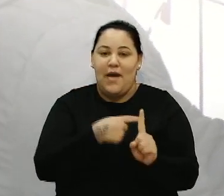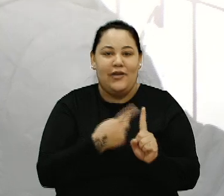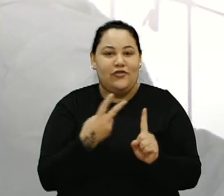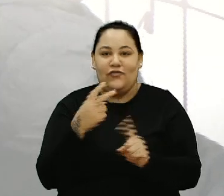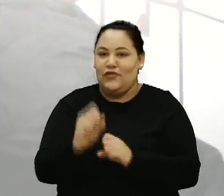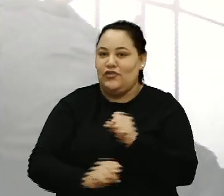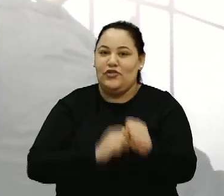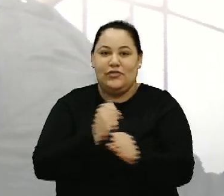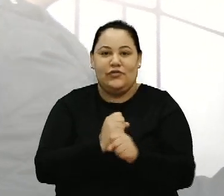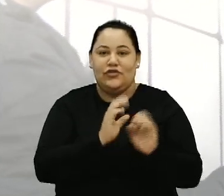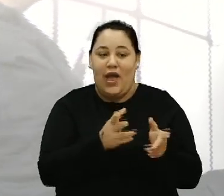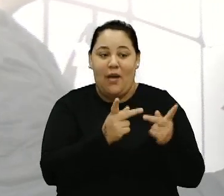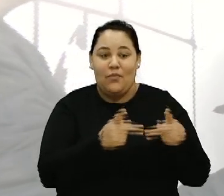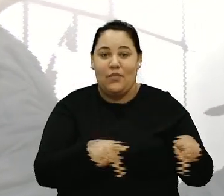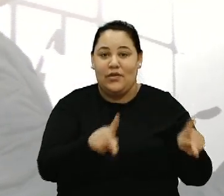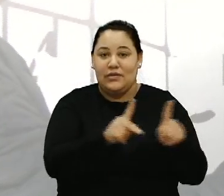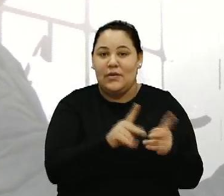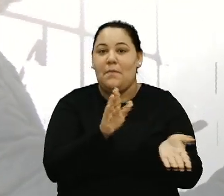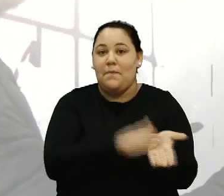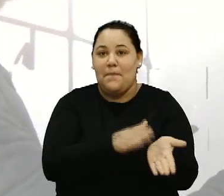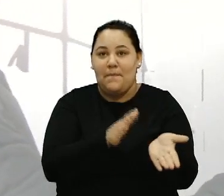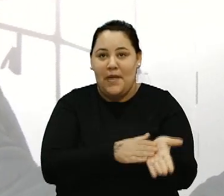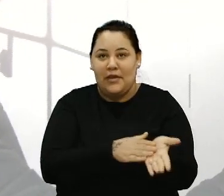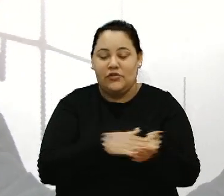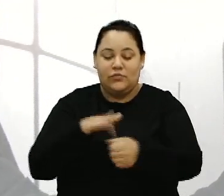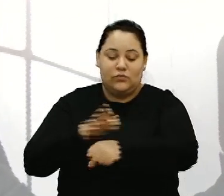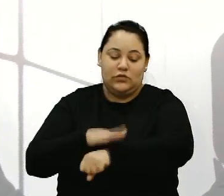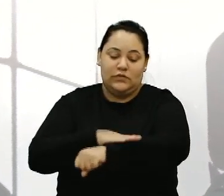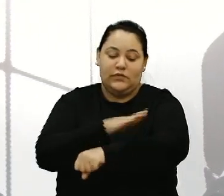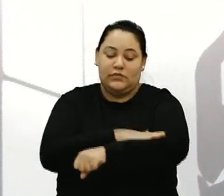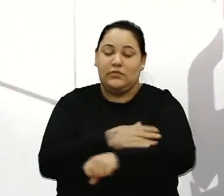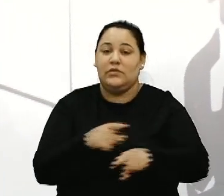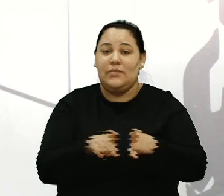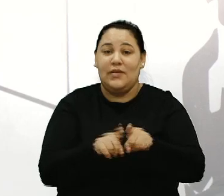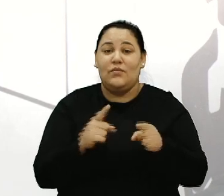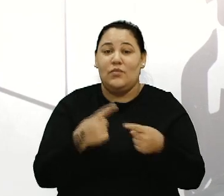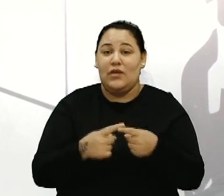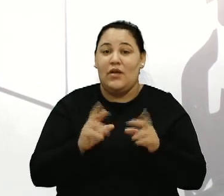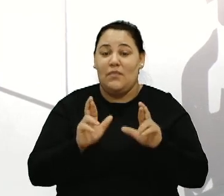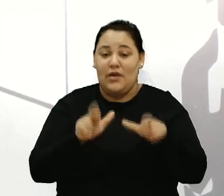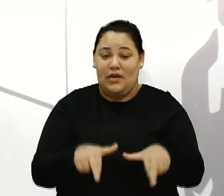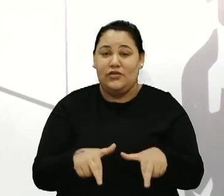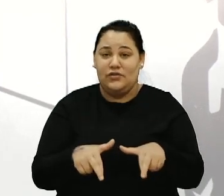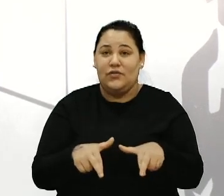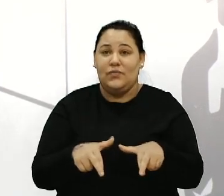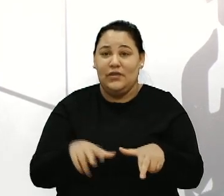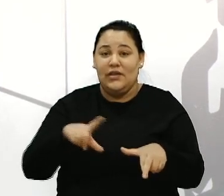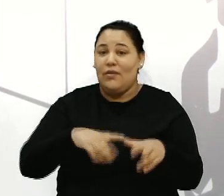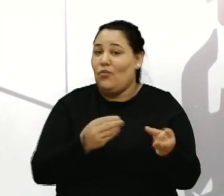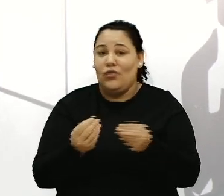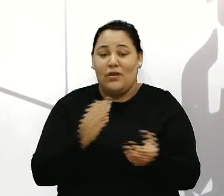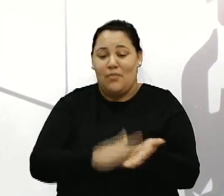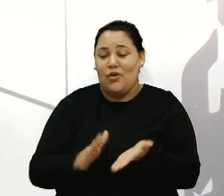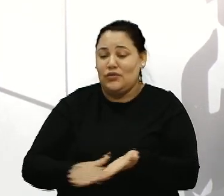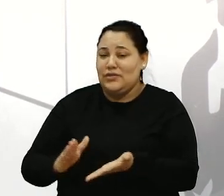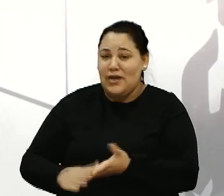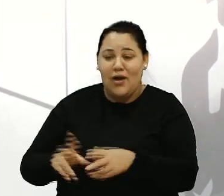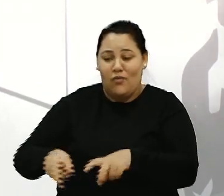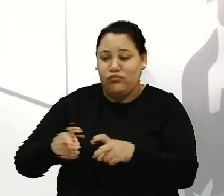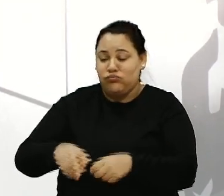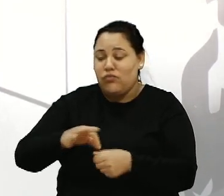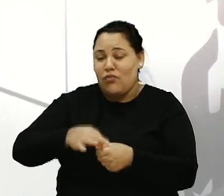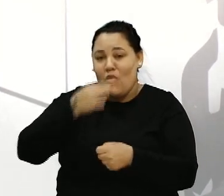que aquela população reivindica asfaltamento, porque é uma região de muito escoamento de produção, uva,